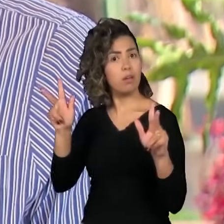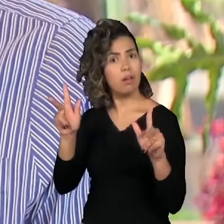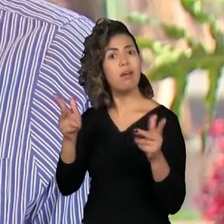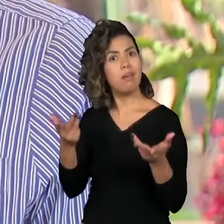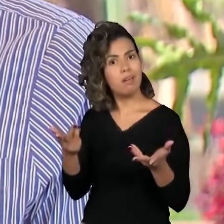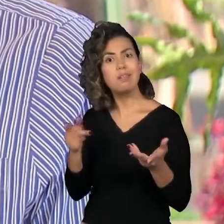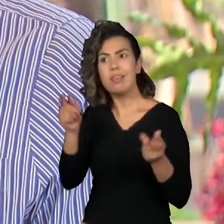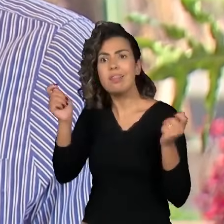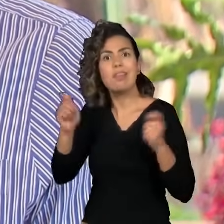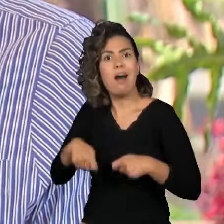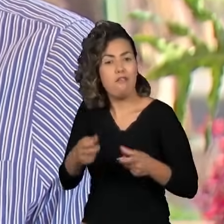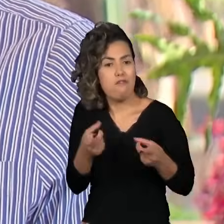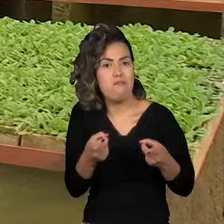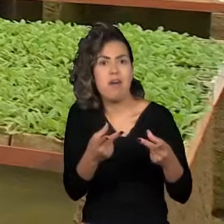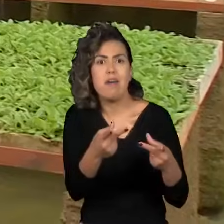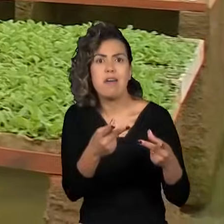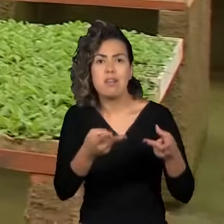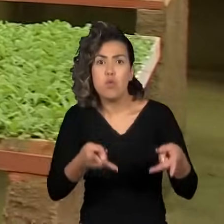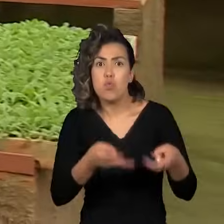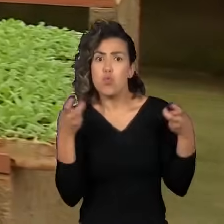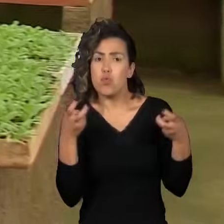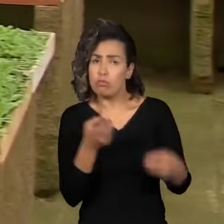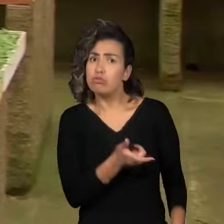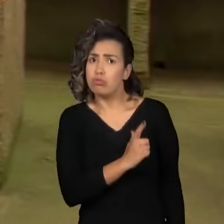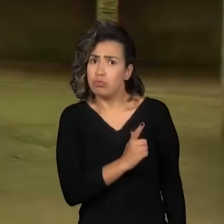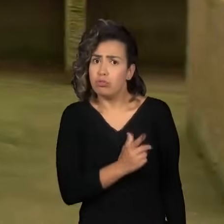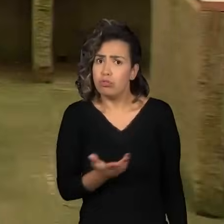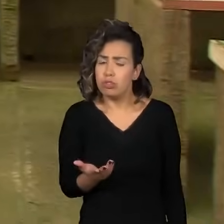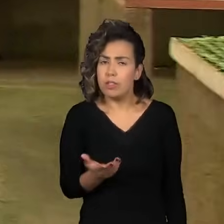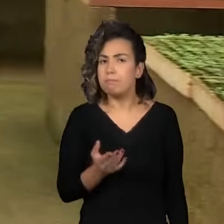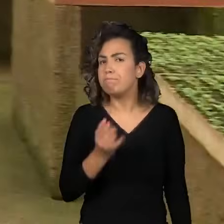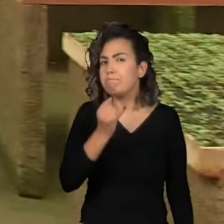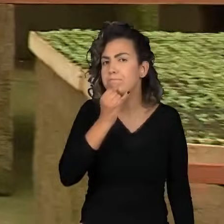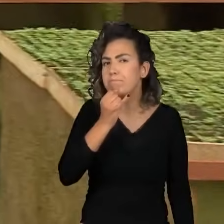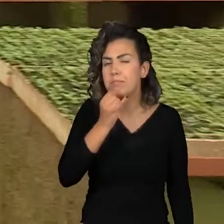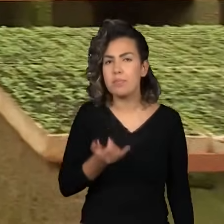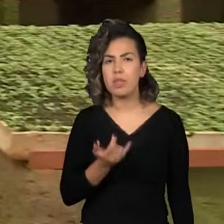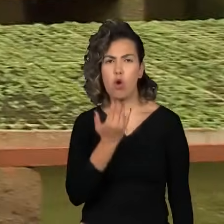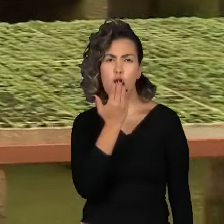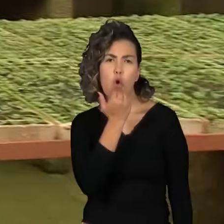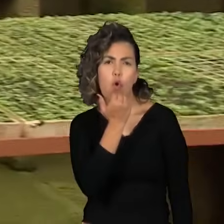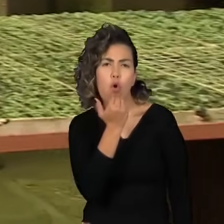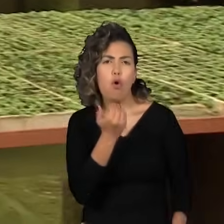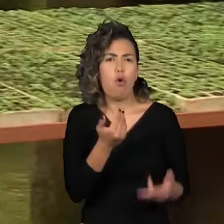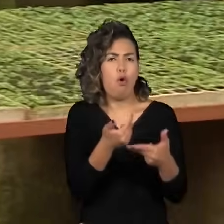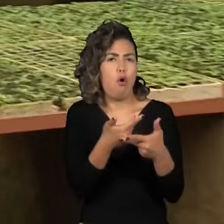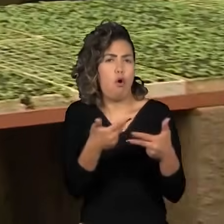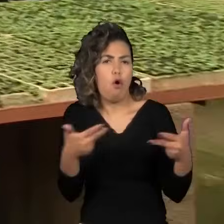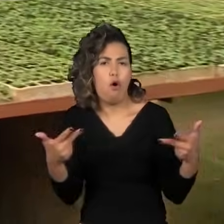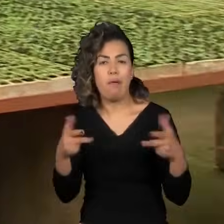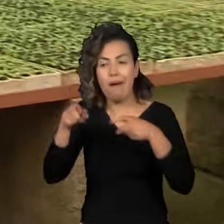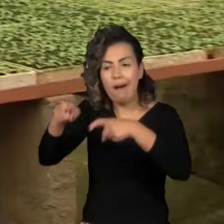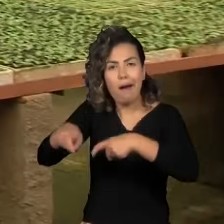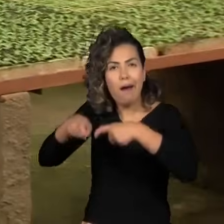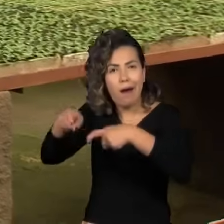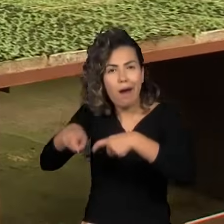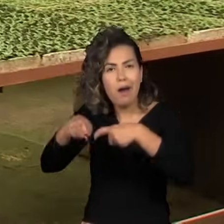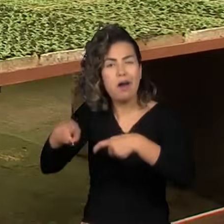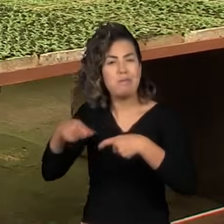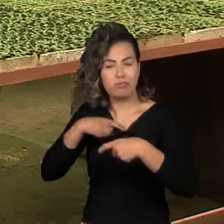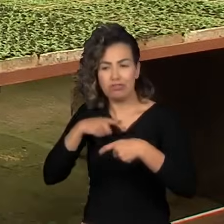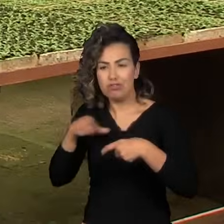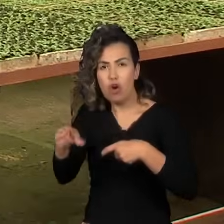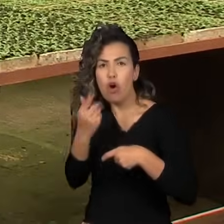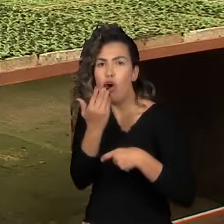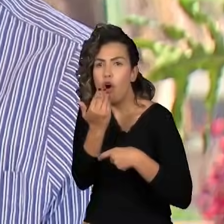venda do produto final aqui na usina. Então a gente tem os alimentos cultivados no campo, esses